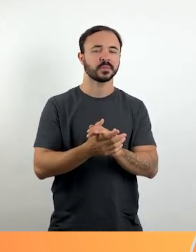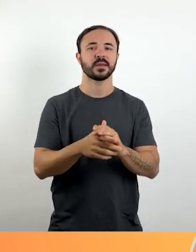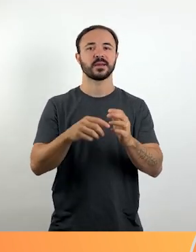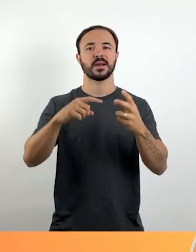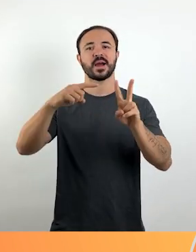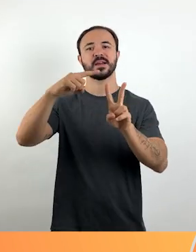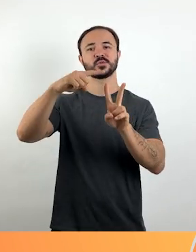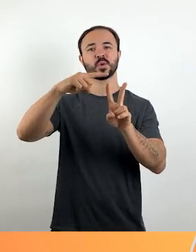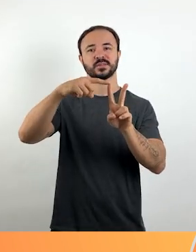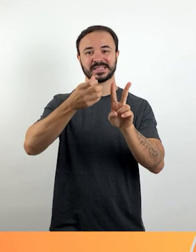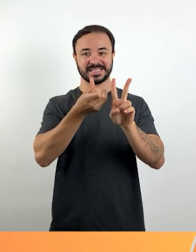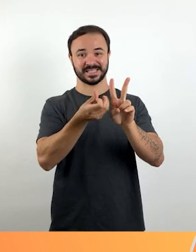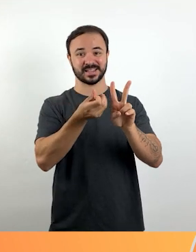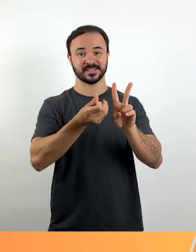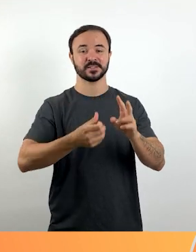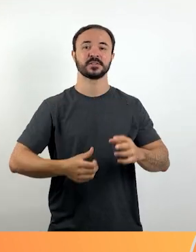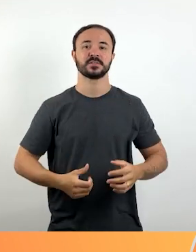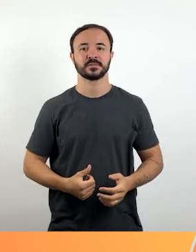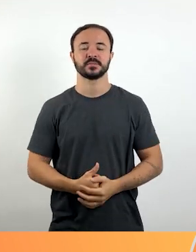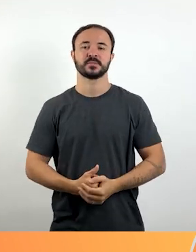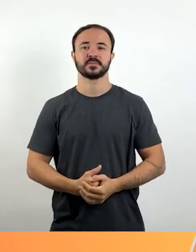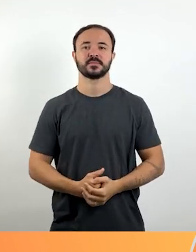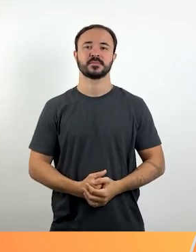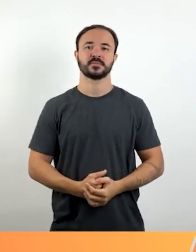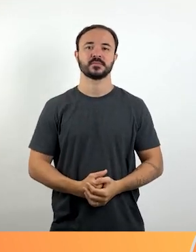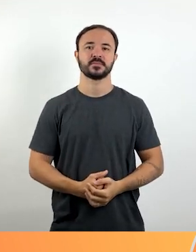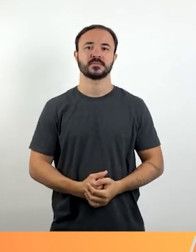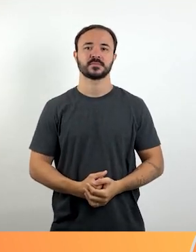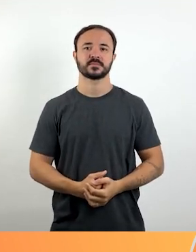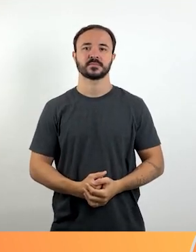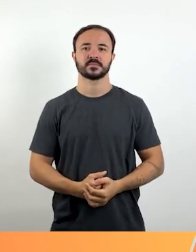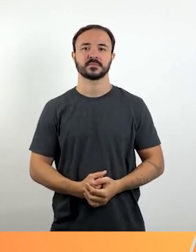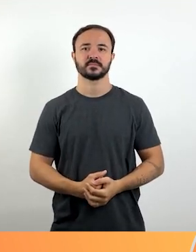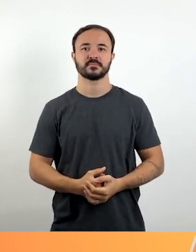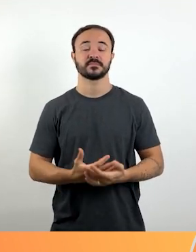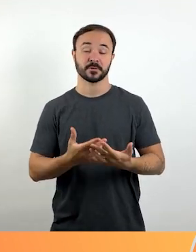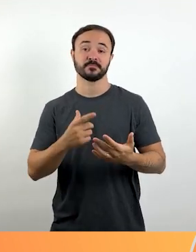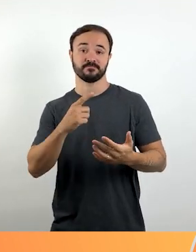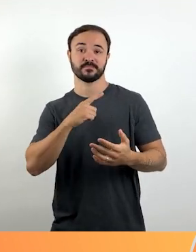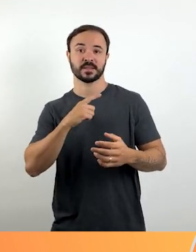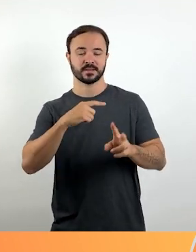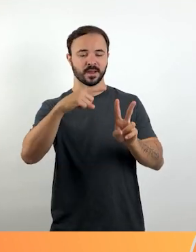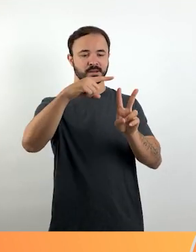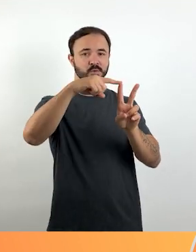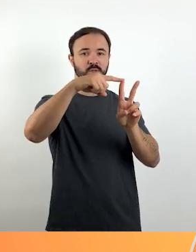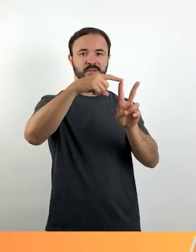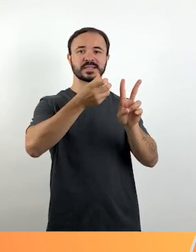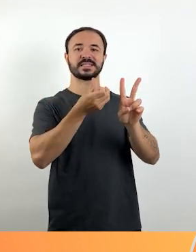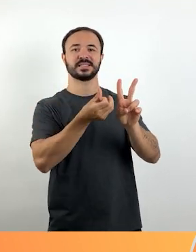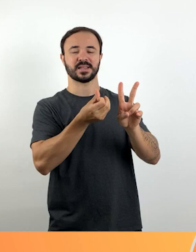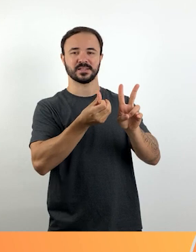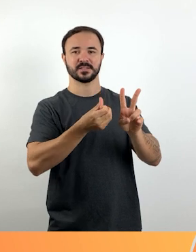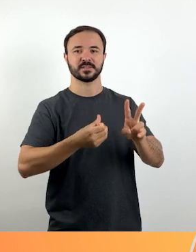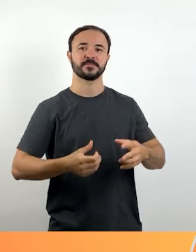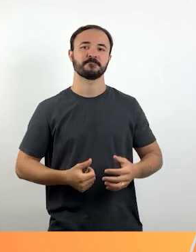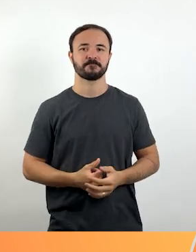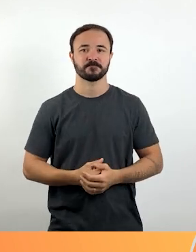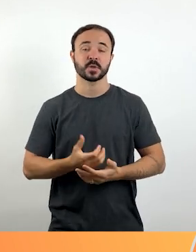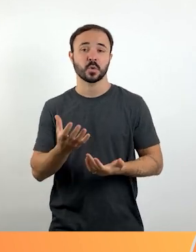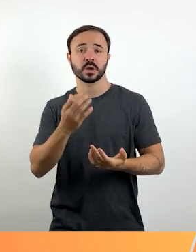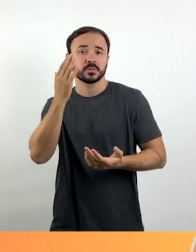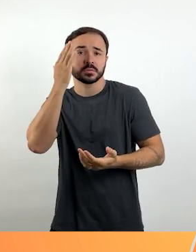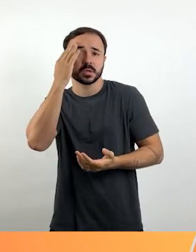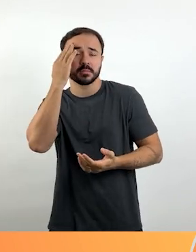Né? Então, esse quadradinho da malha, ele tem um lado de raiz quadrada de 6. E aí, como a gente quer saber a